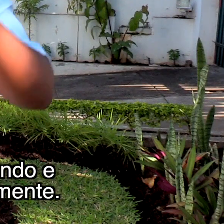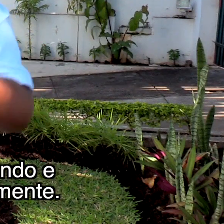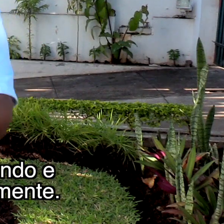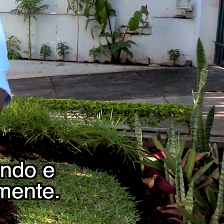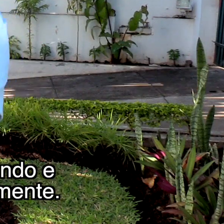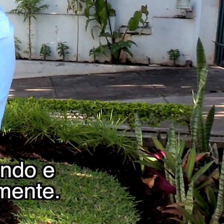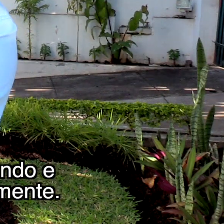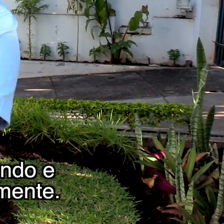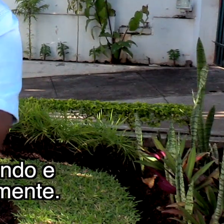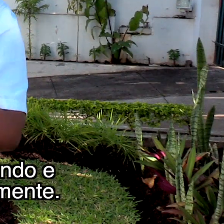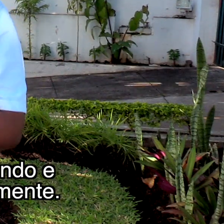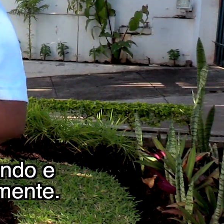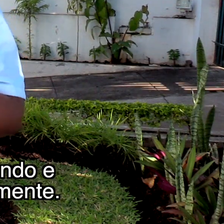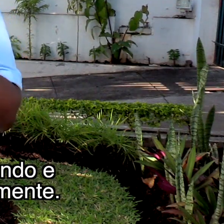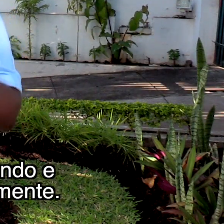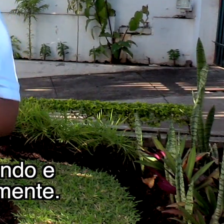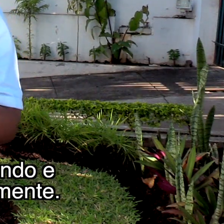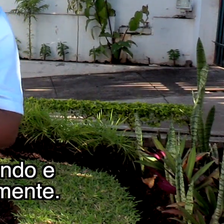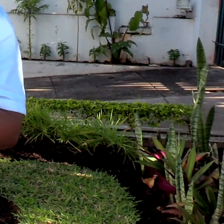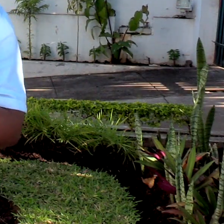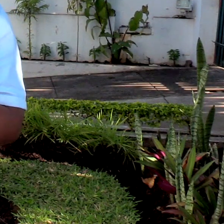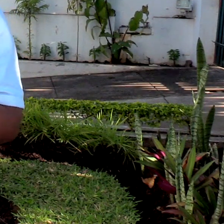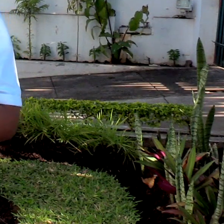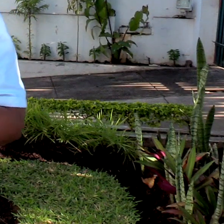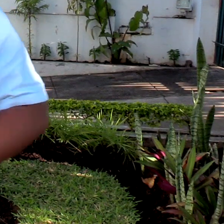2º e 3º lugares, respectivamente.